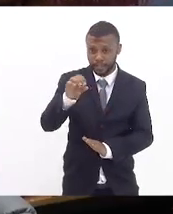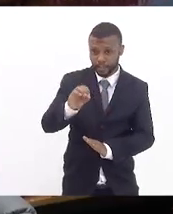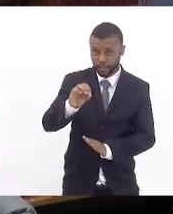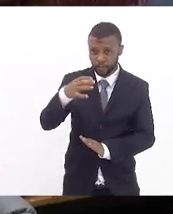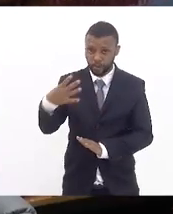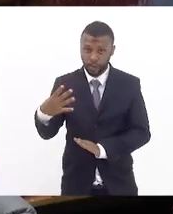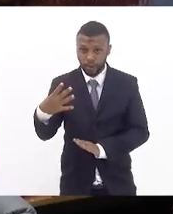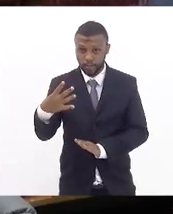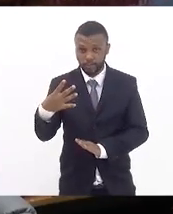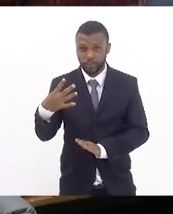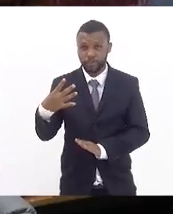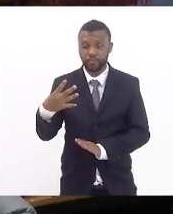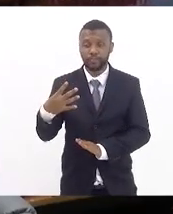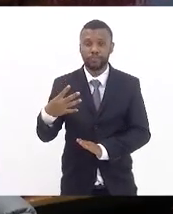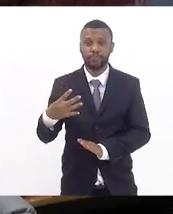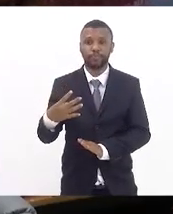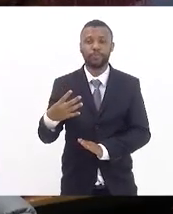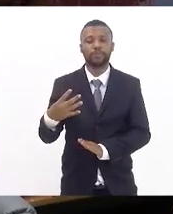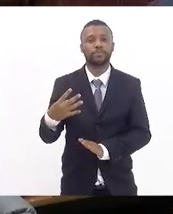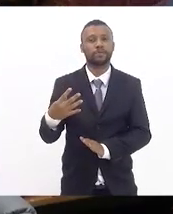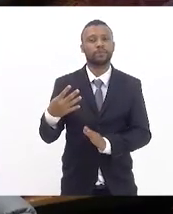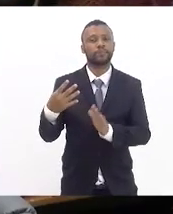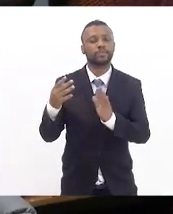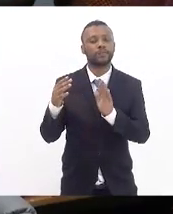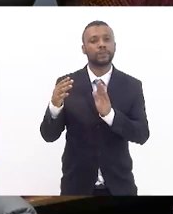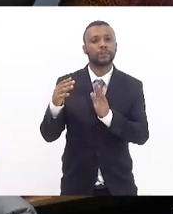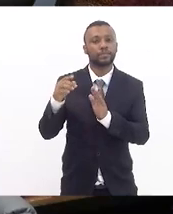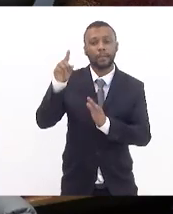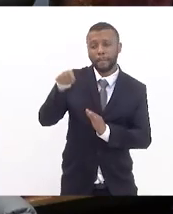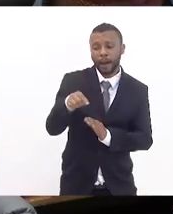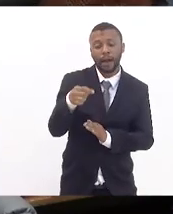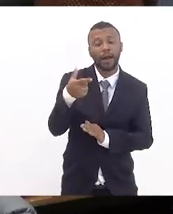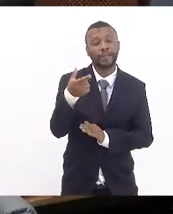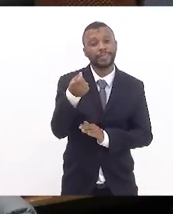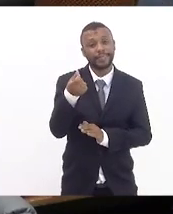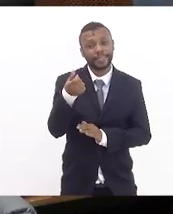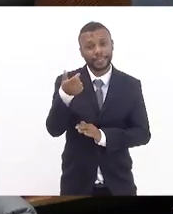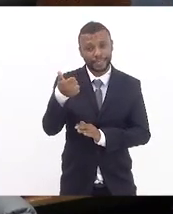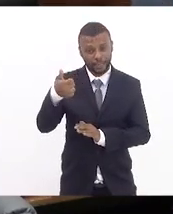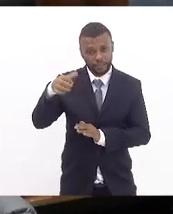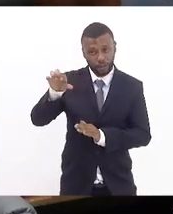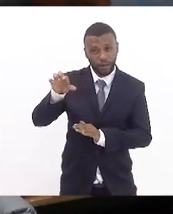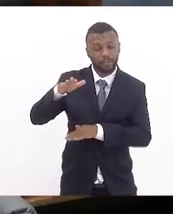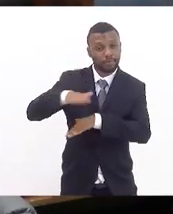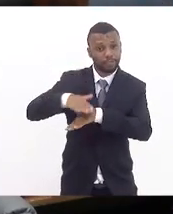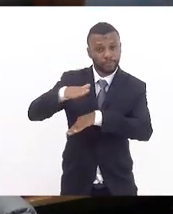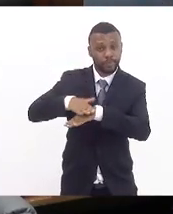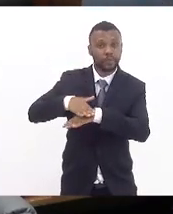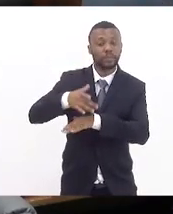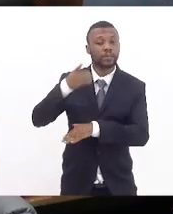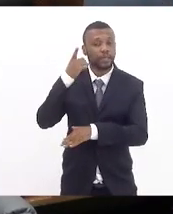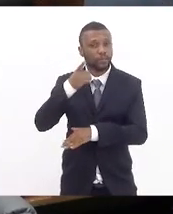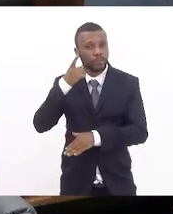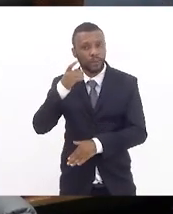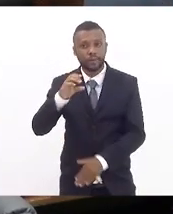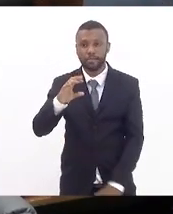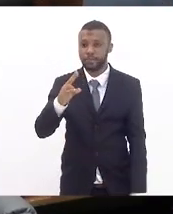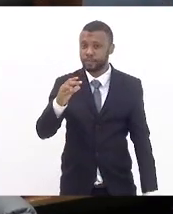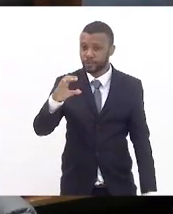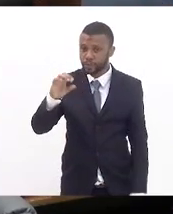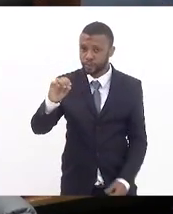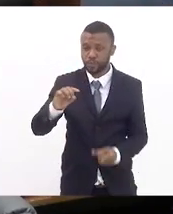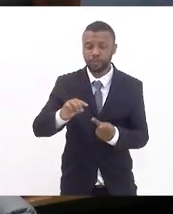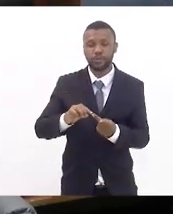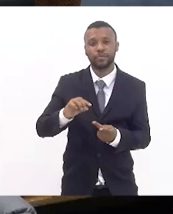1604, A de 2019, de autoria dos deputados Chicão Bulhões, enfermeira Rejane, Marta